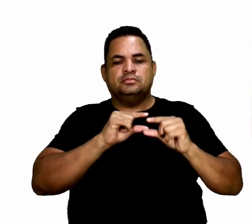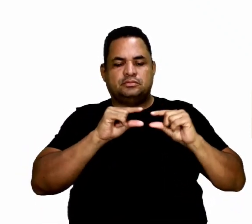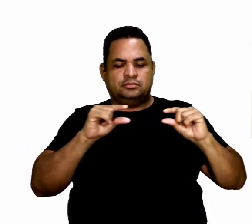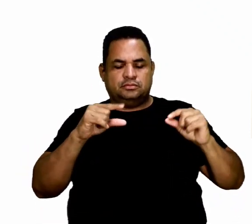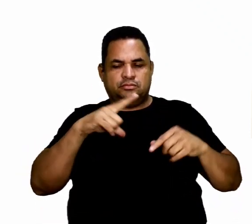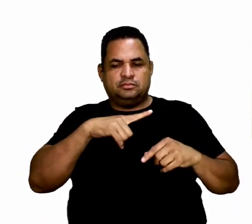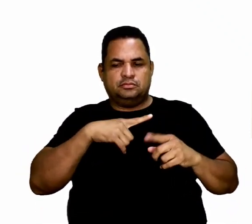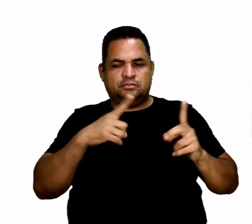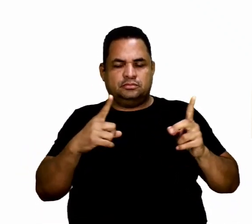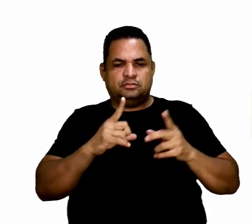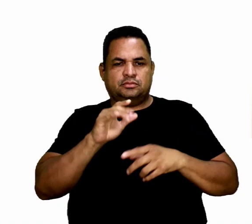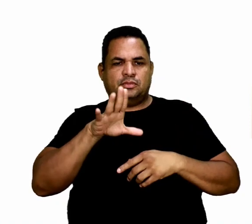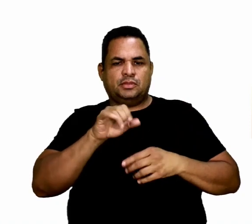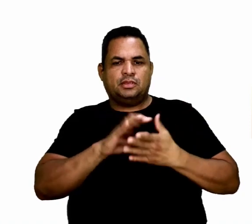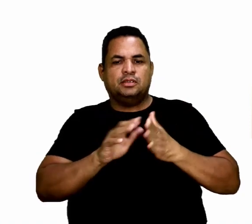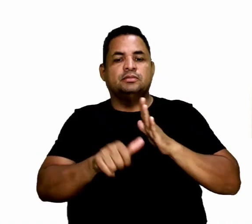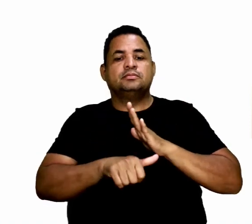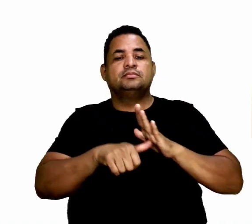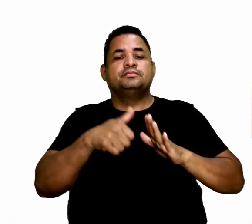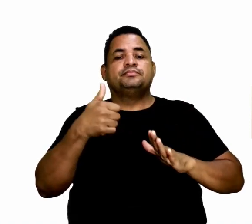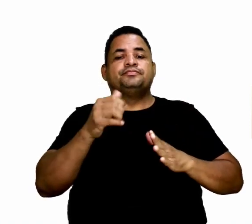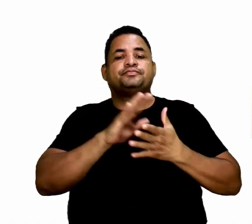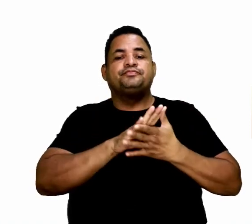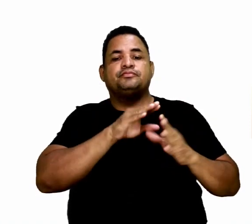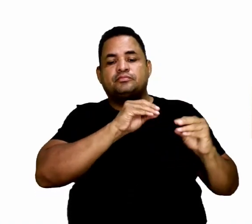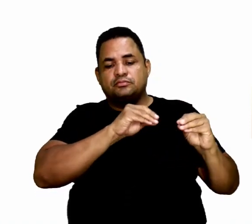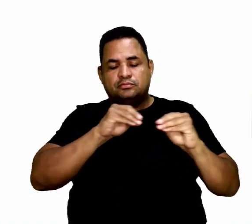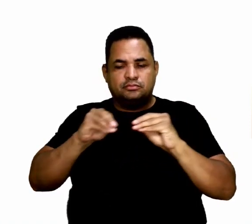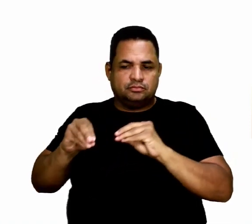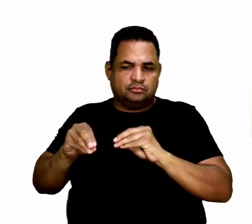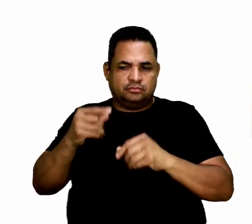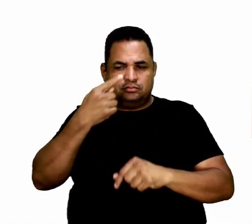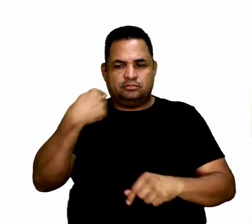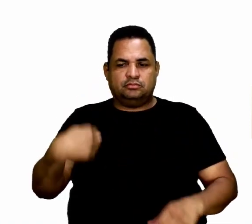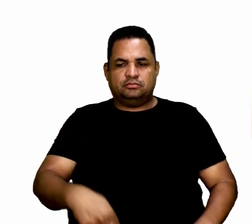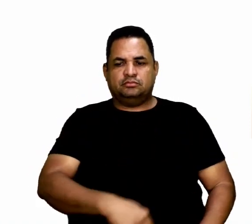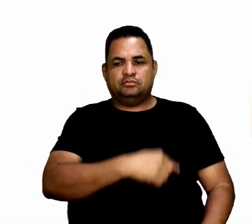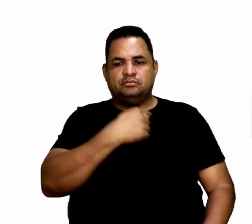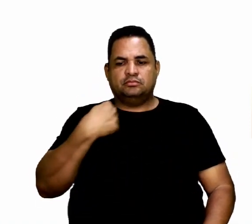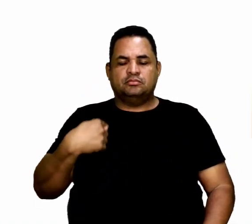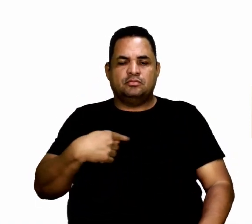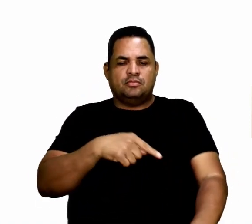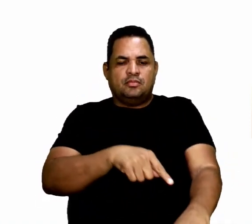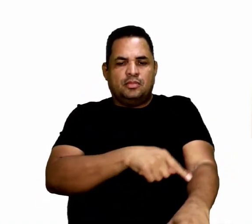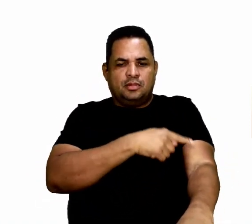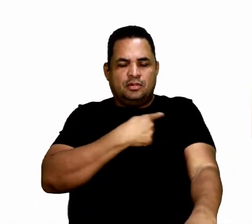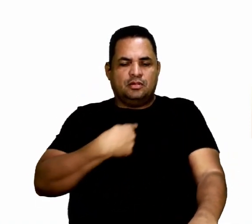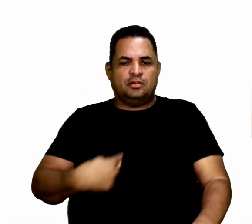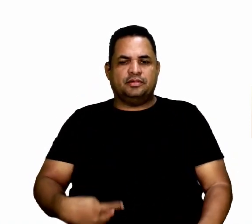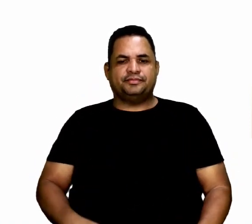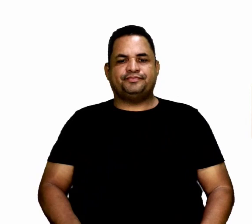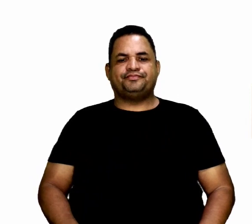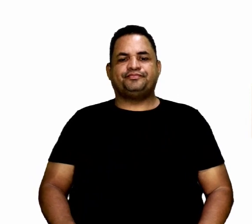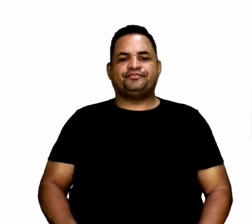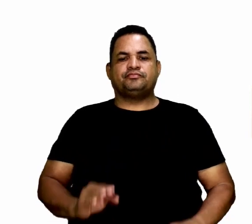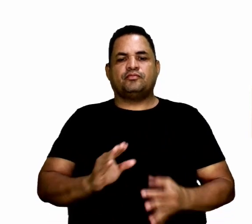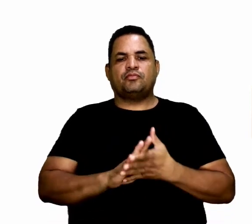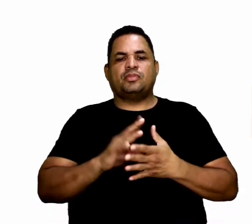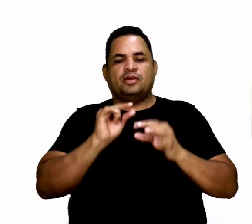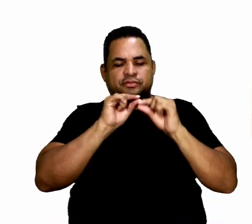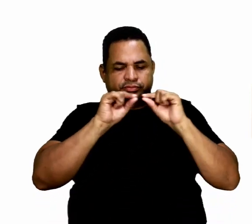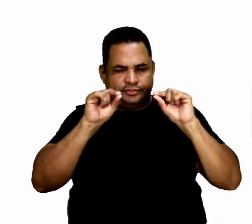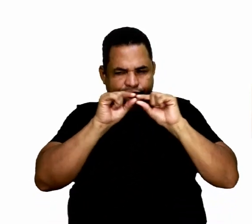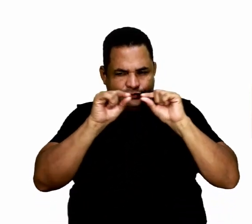essa linfa toda, mas primeiro eles vão transitar ali pelos capilares linfáticos. Esses capilares são os vasos mais fininhos.